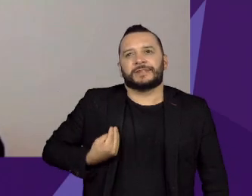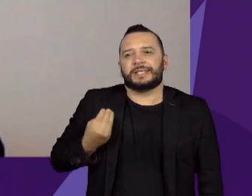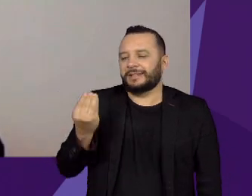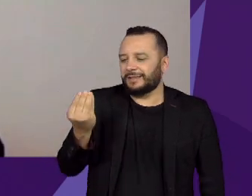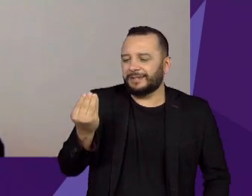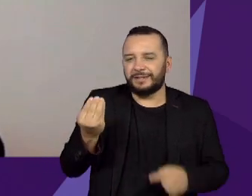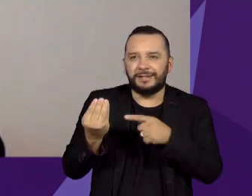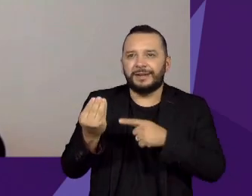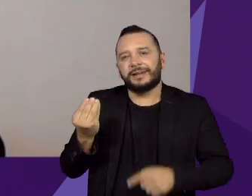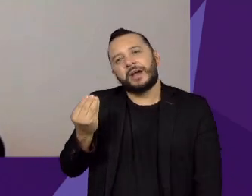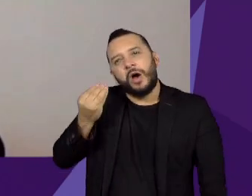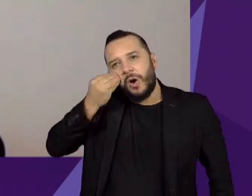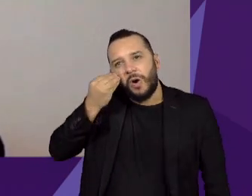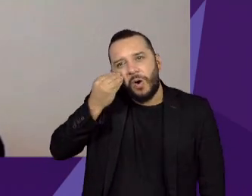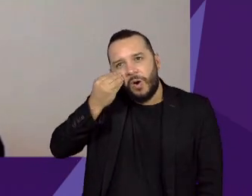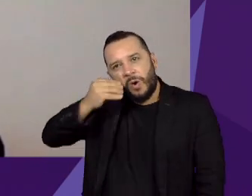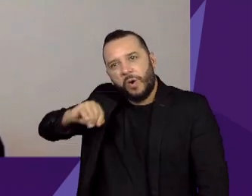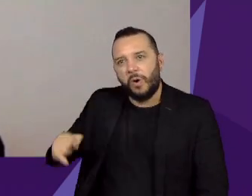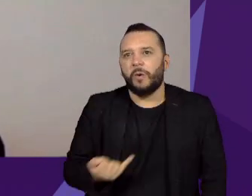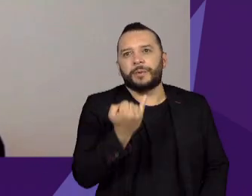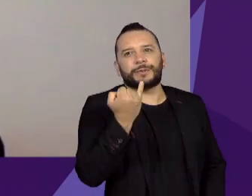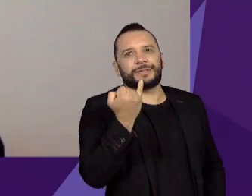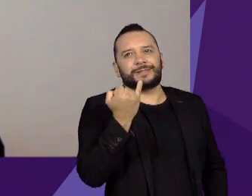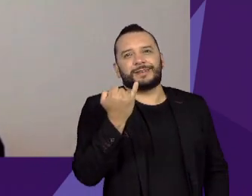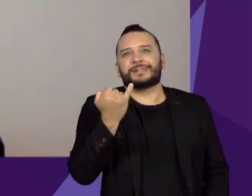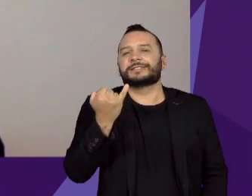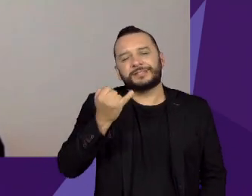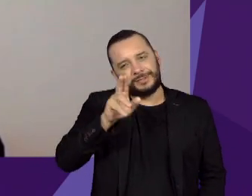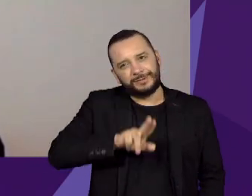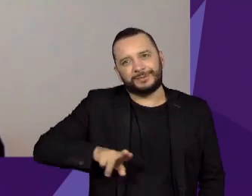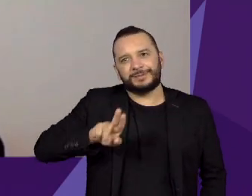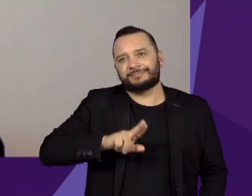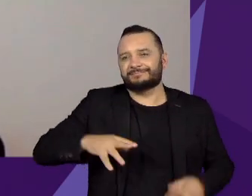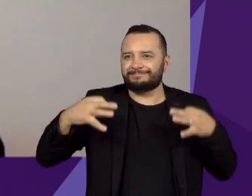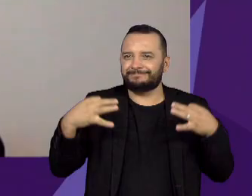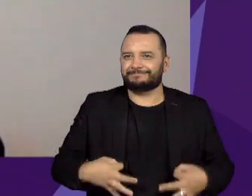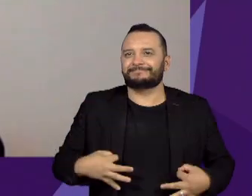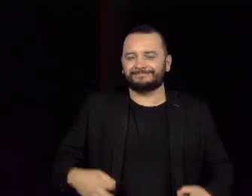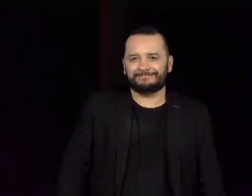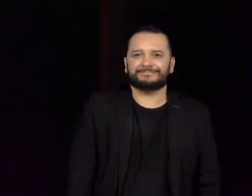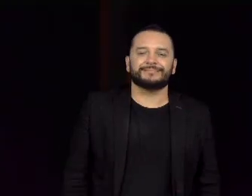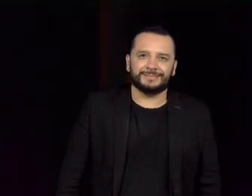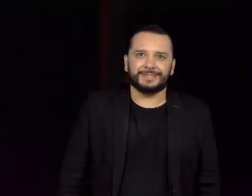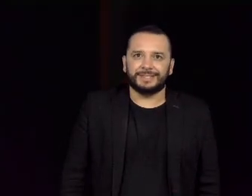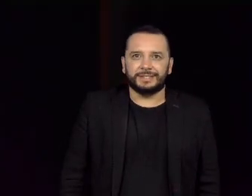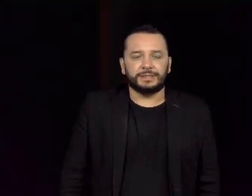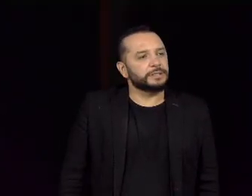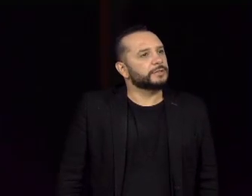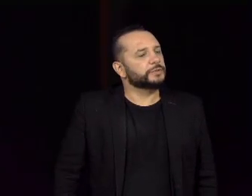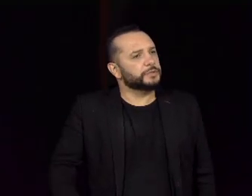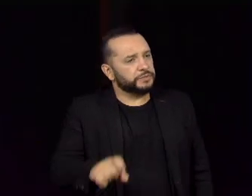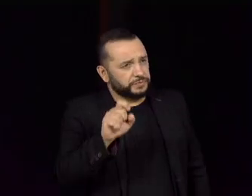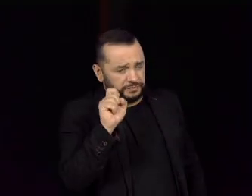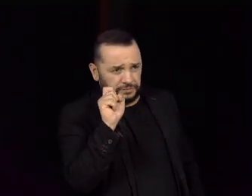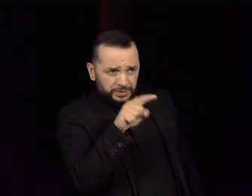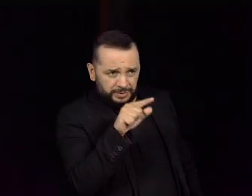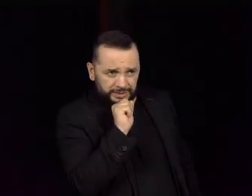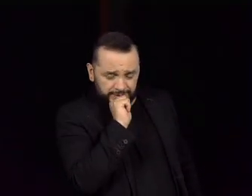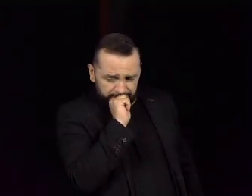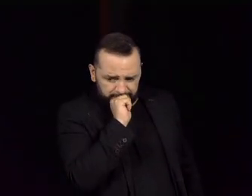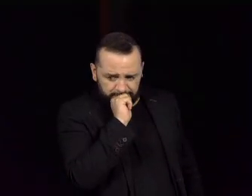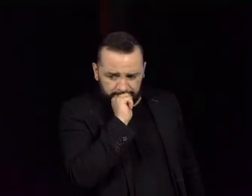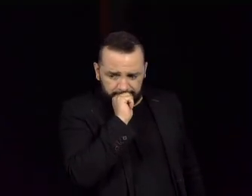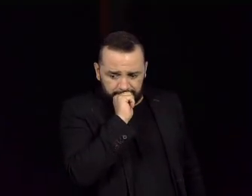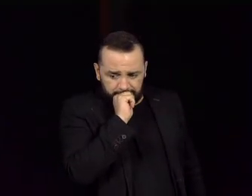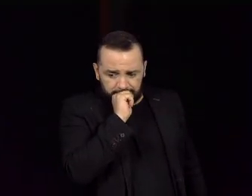que a gente tem, ela é para ser bem usada, ela é para ser bem vivida. Então, para onde que você vai depois